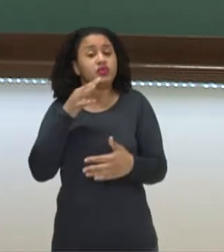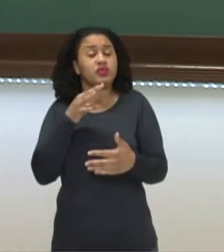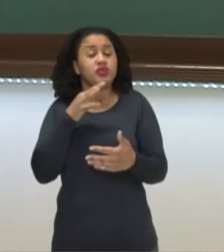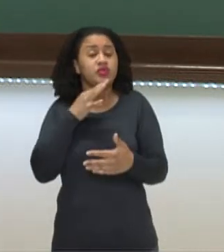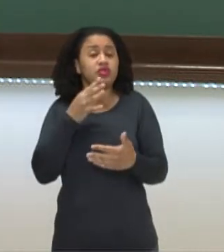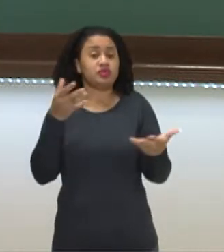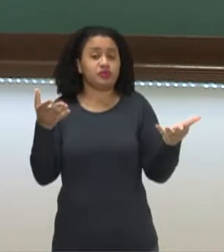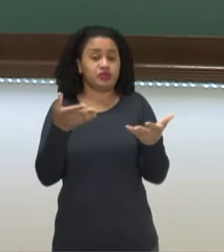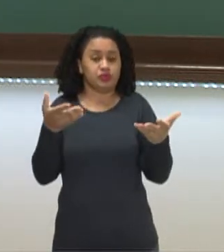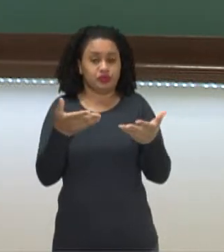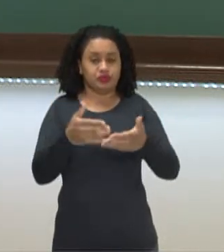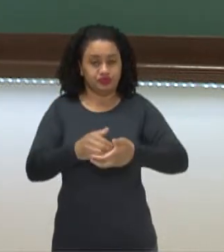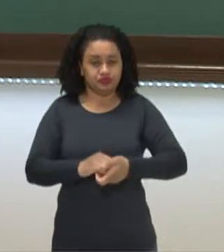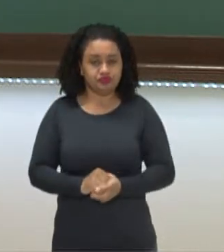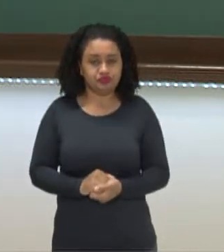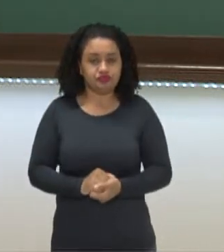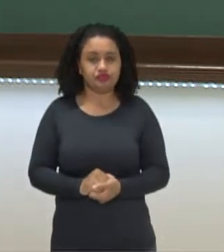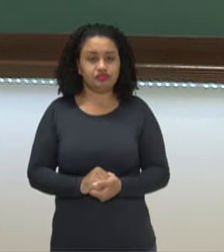hoje.